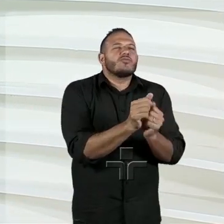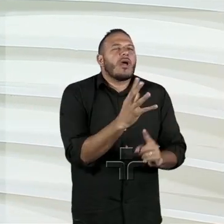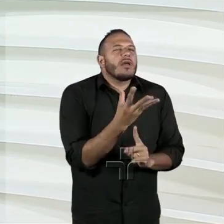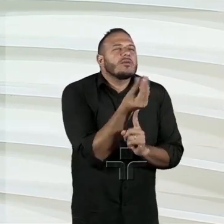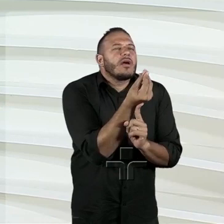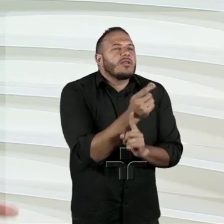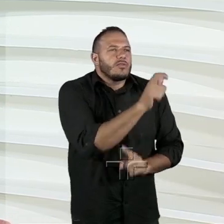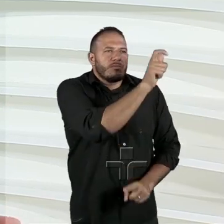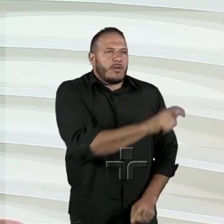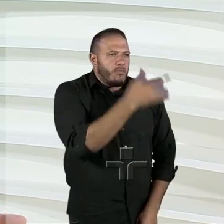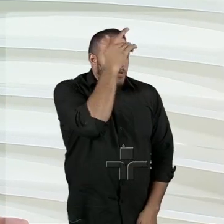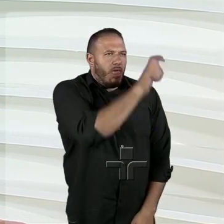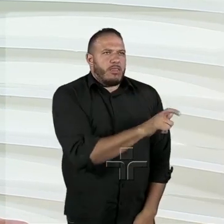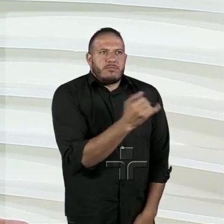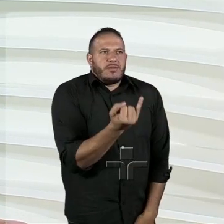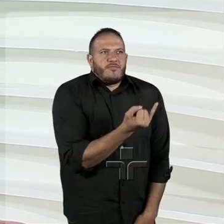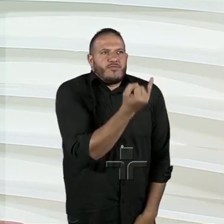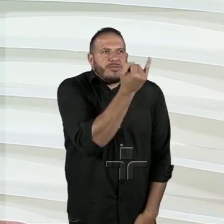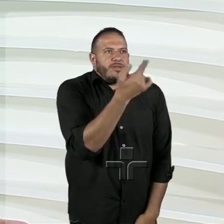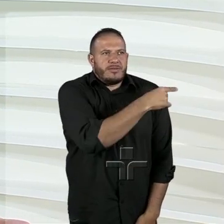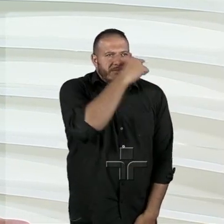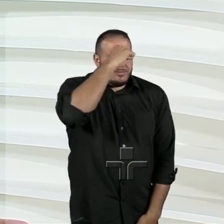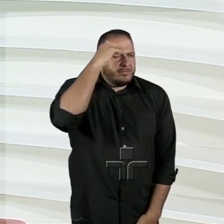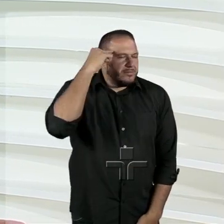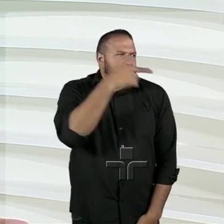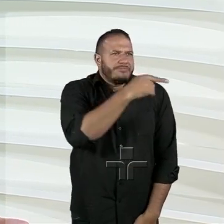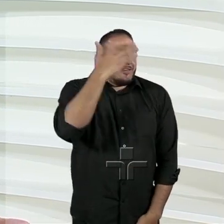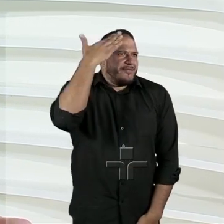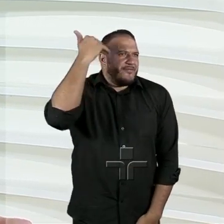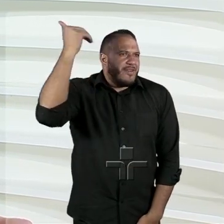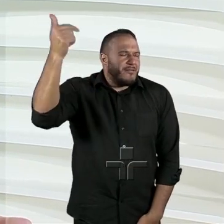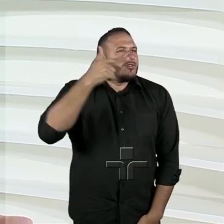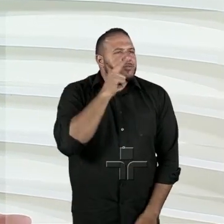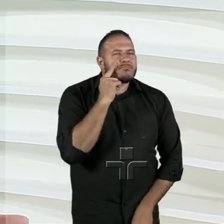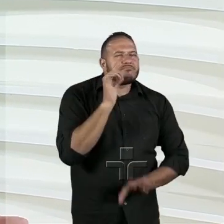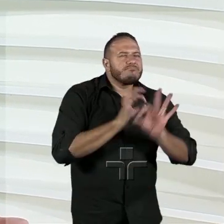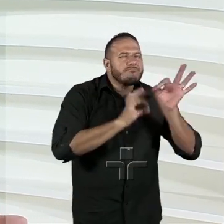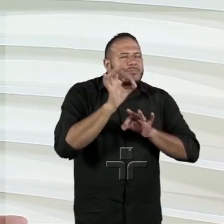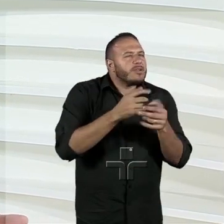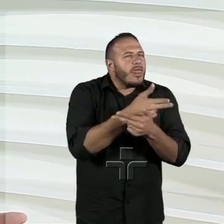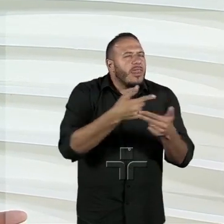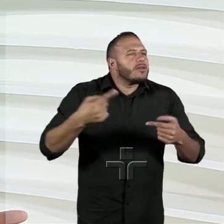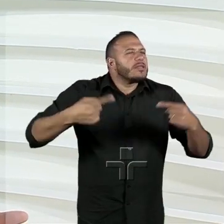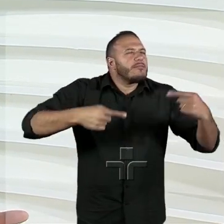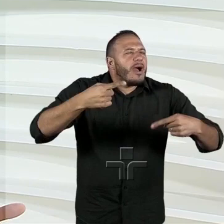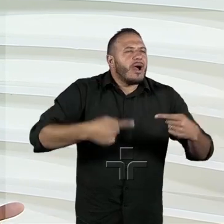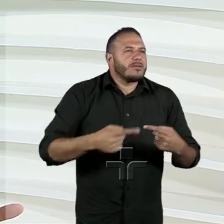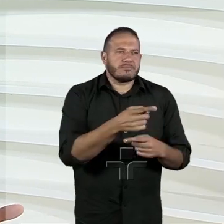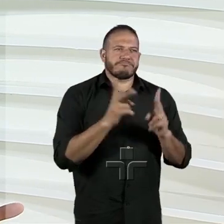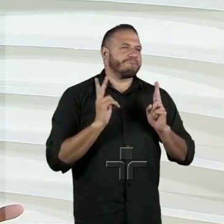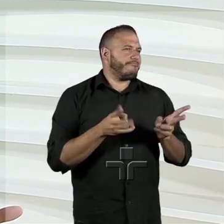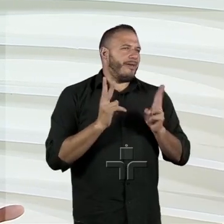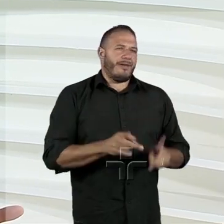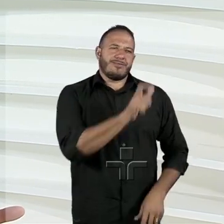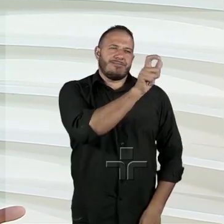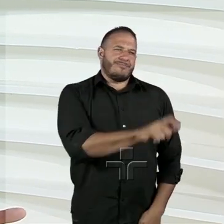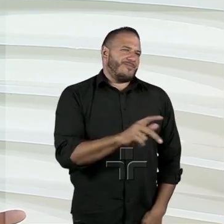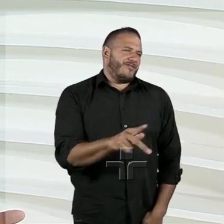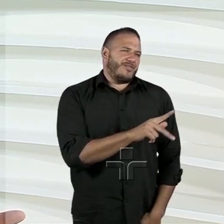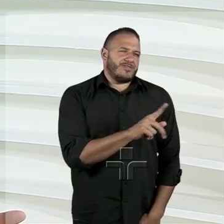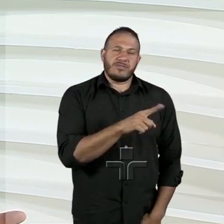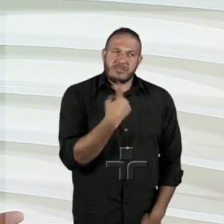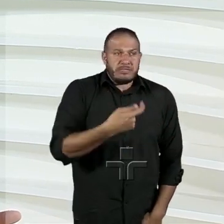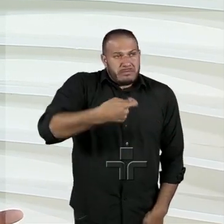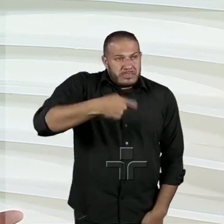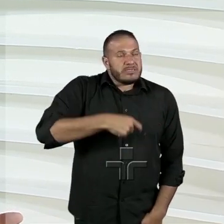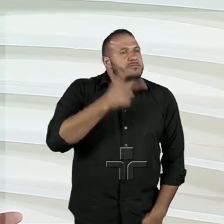mulher muito importante, para fazer uma série de debates. São os mesmos professores. A gente precisa entender